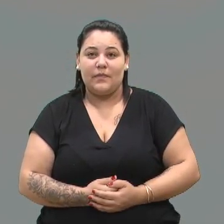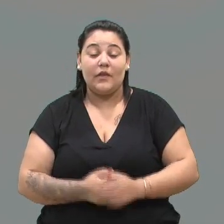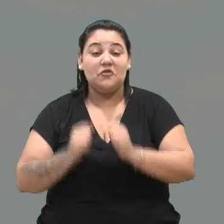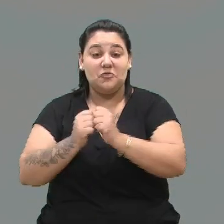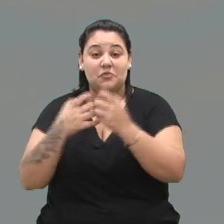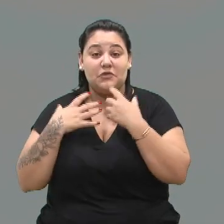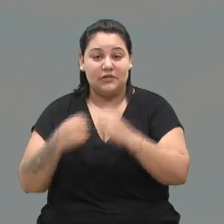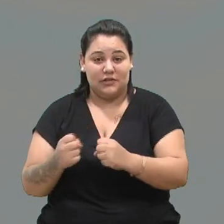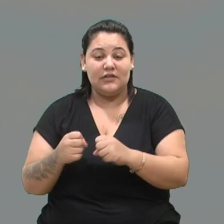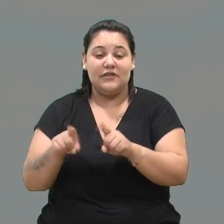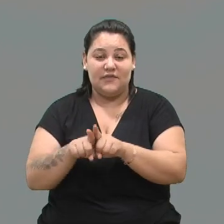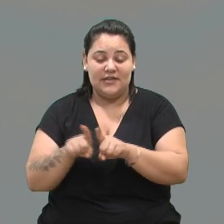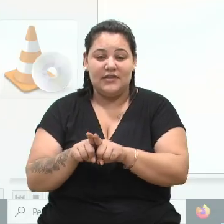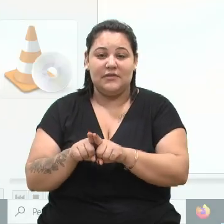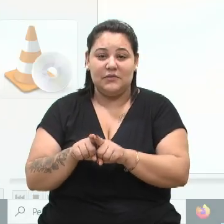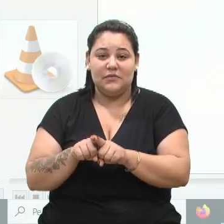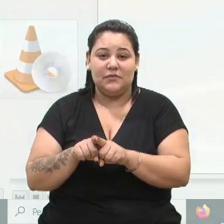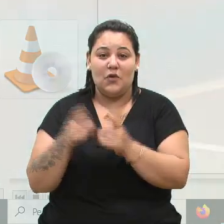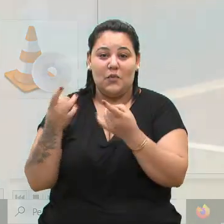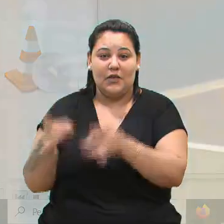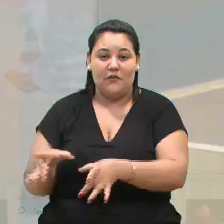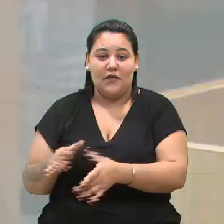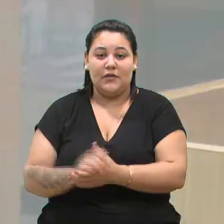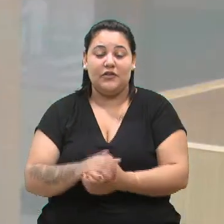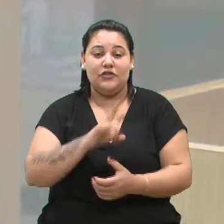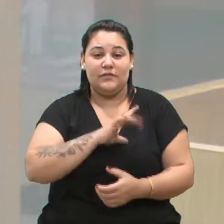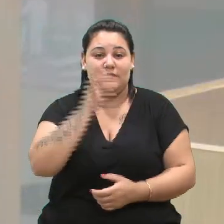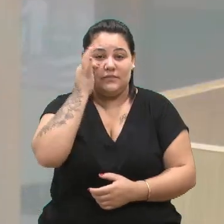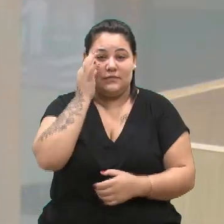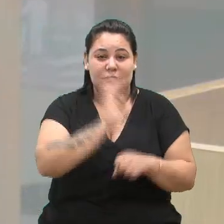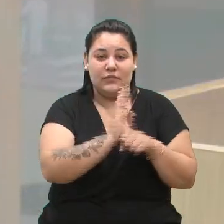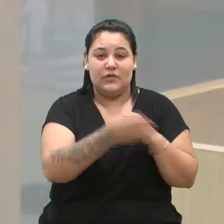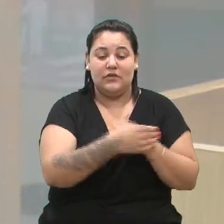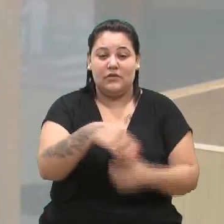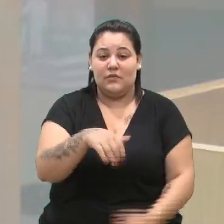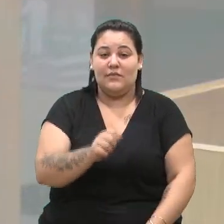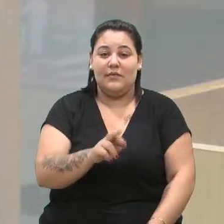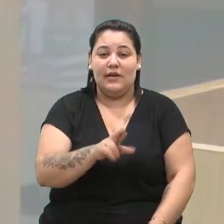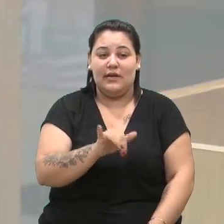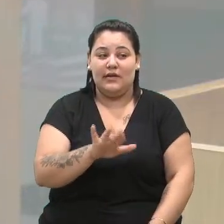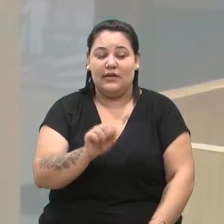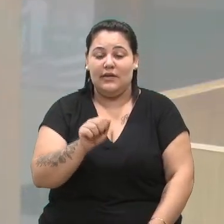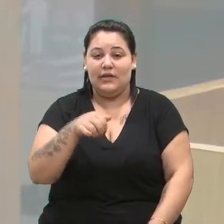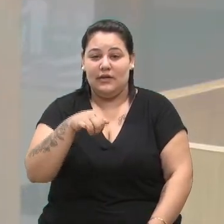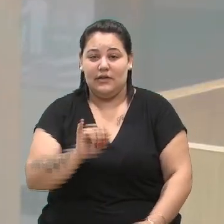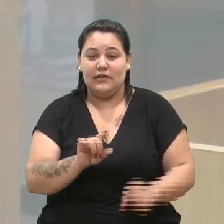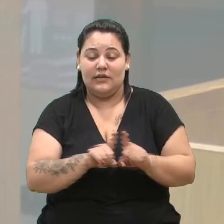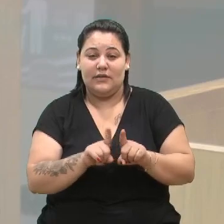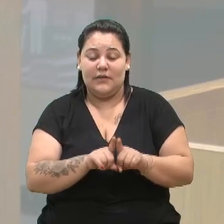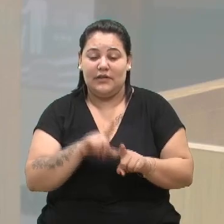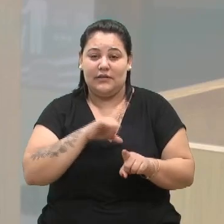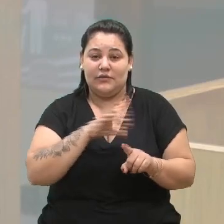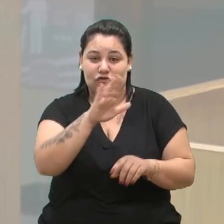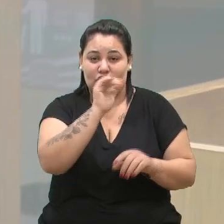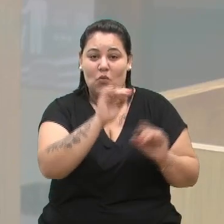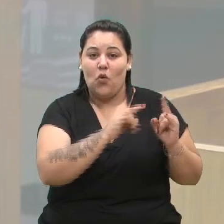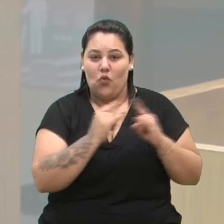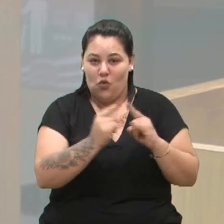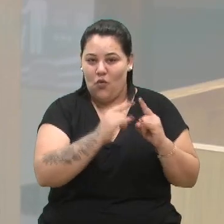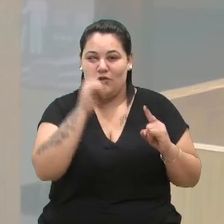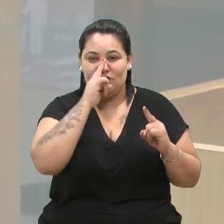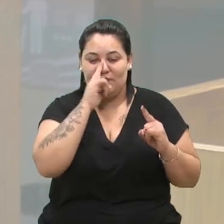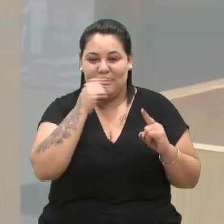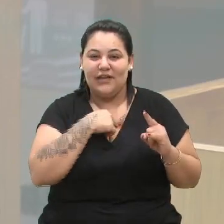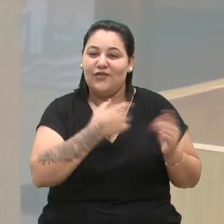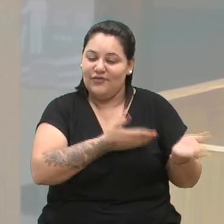o Bota Fora. Tivemos lá no bairro Mariane, onde também chamamos o Clube de Mães, até visitei o